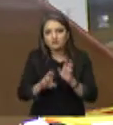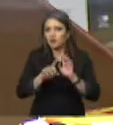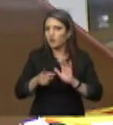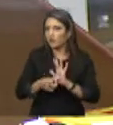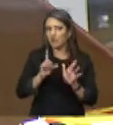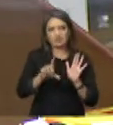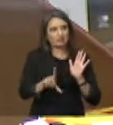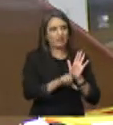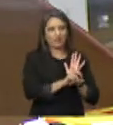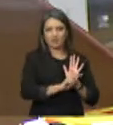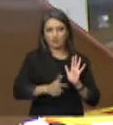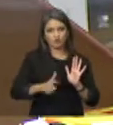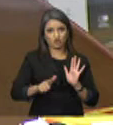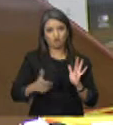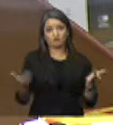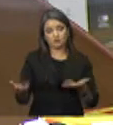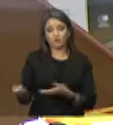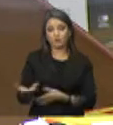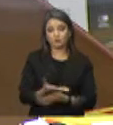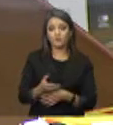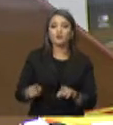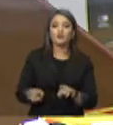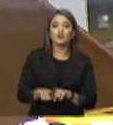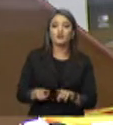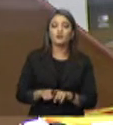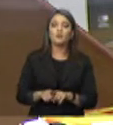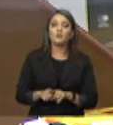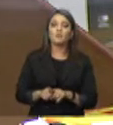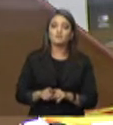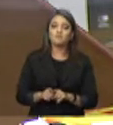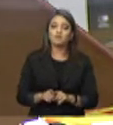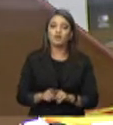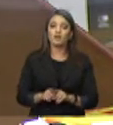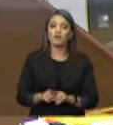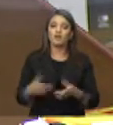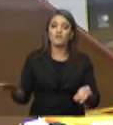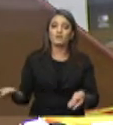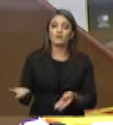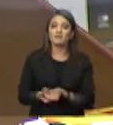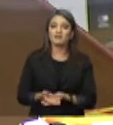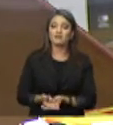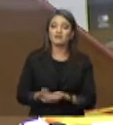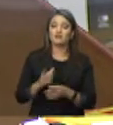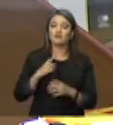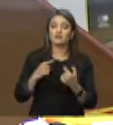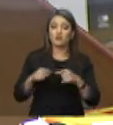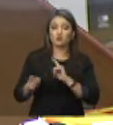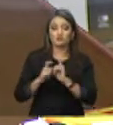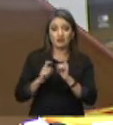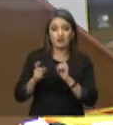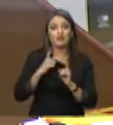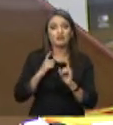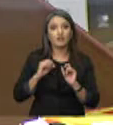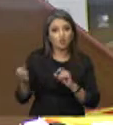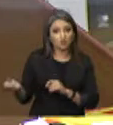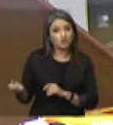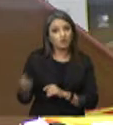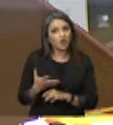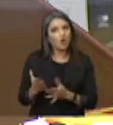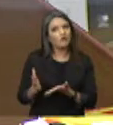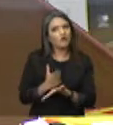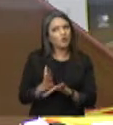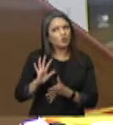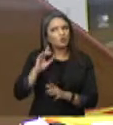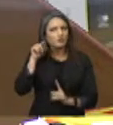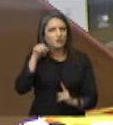constavam da legislação original igualmente durante a tramitação da ação de improbidade agora podem suceder hipóteses inteiramente novas de interrupção da prescrição